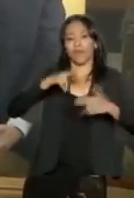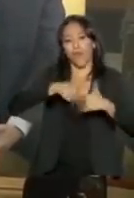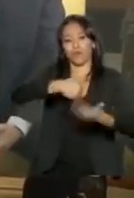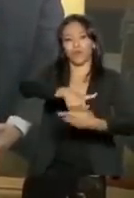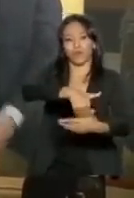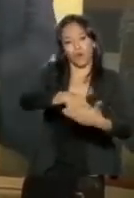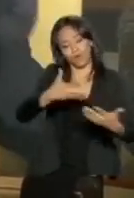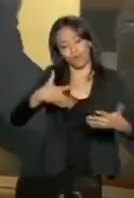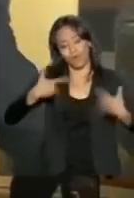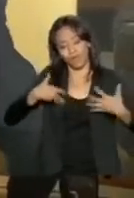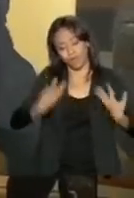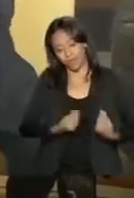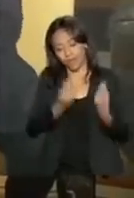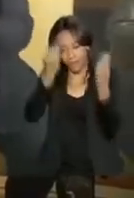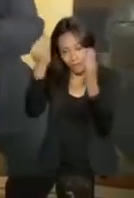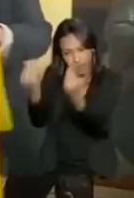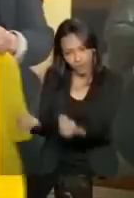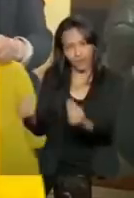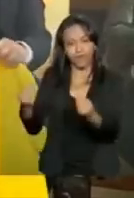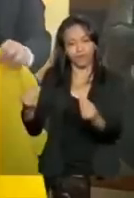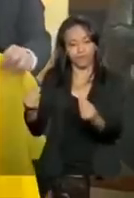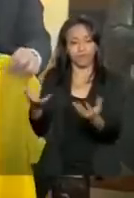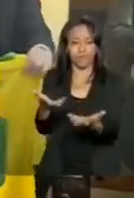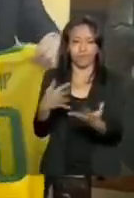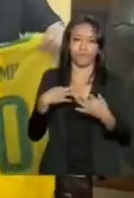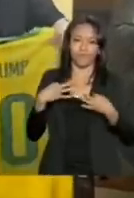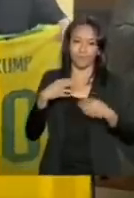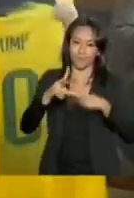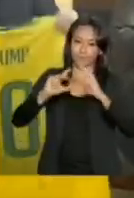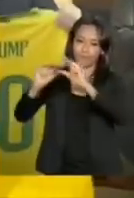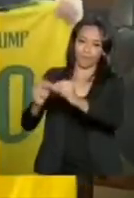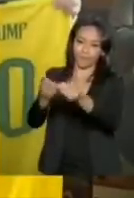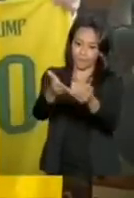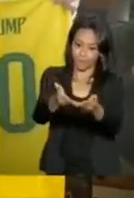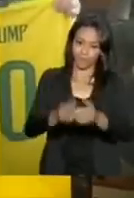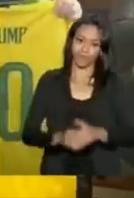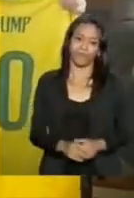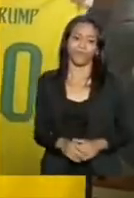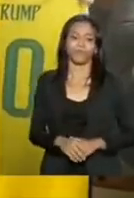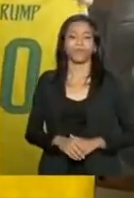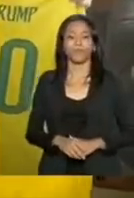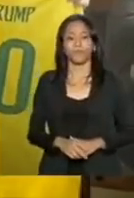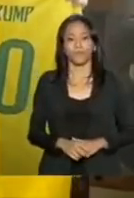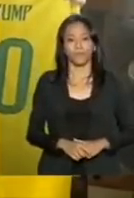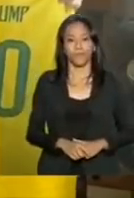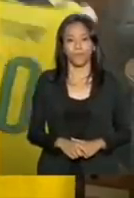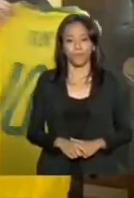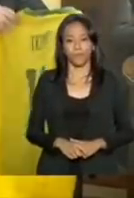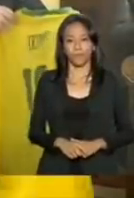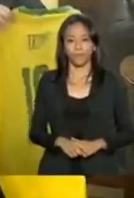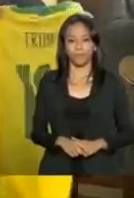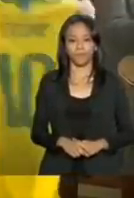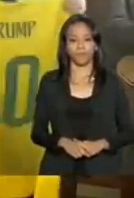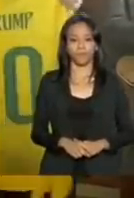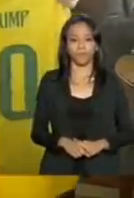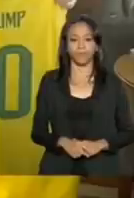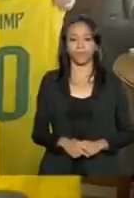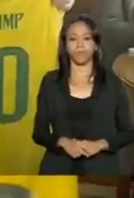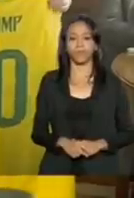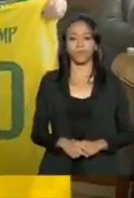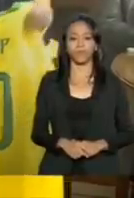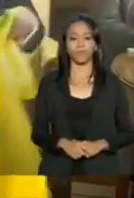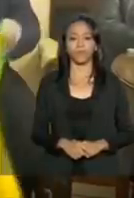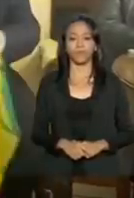nós. Use the opportunity to hand you a gift, a jersey, as a token, an